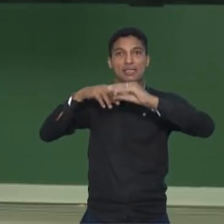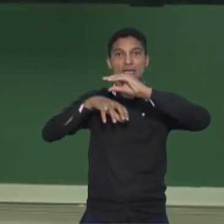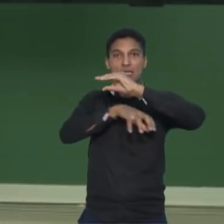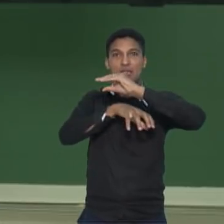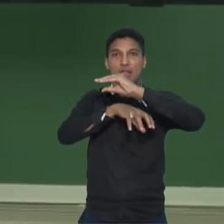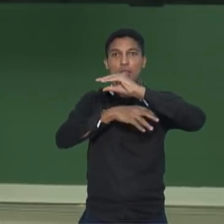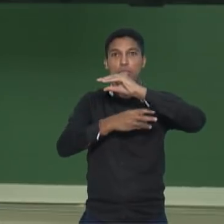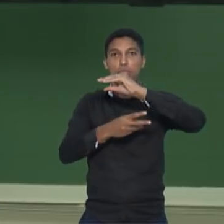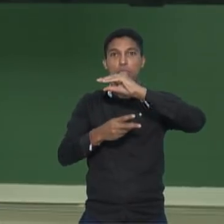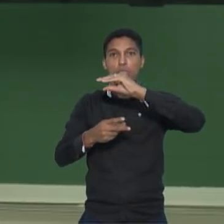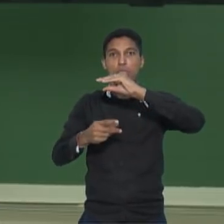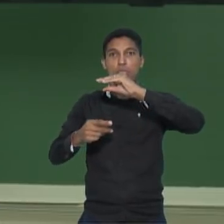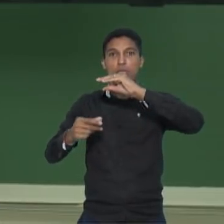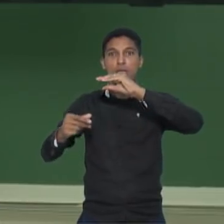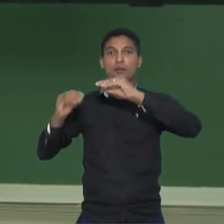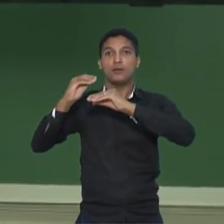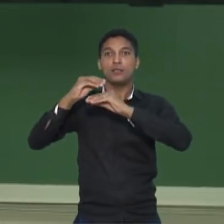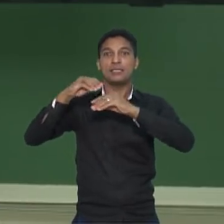cultivo, a agricultura.